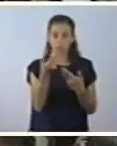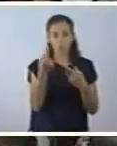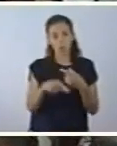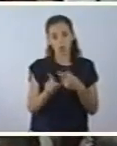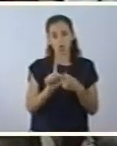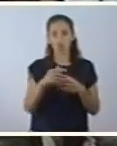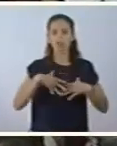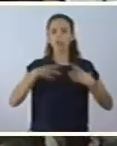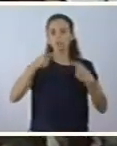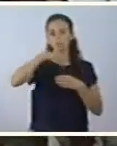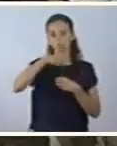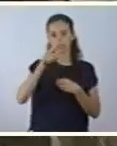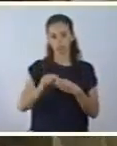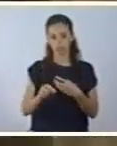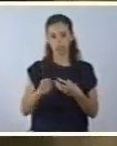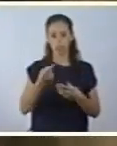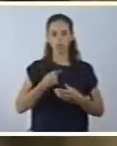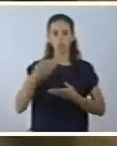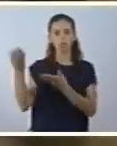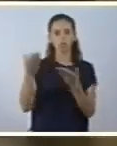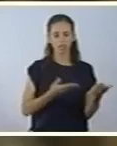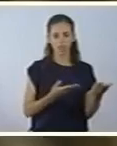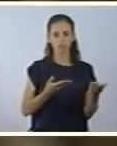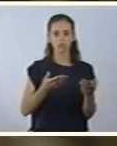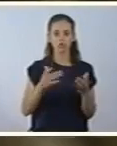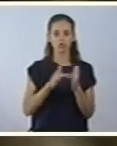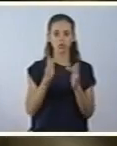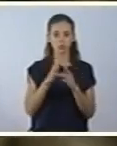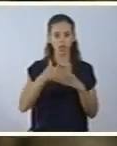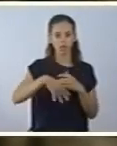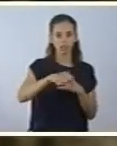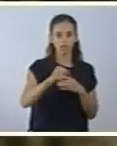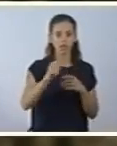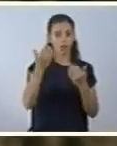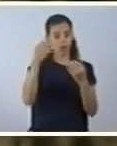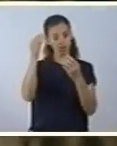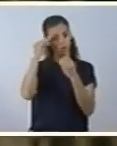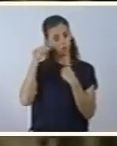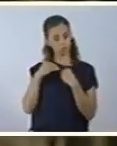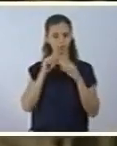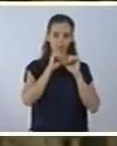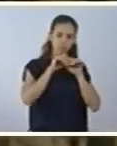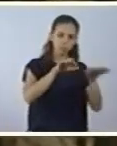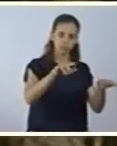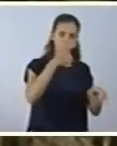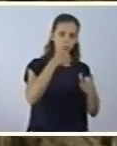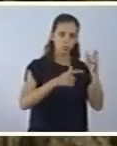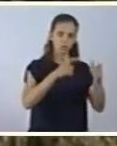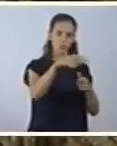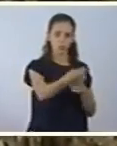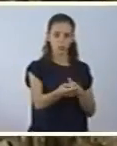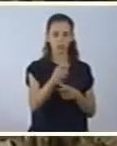também espiritualmente. Nós somos convidados a levar Jesus e a sua mensagem aos outros e,